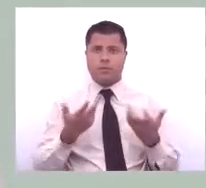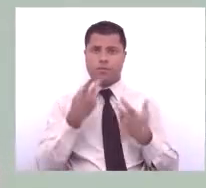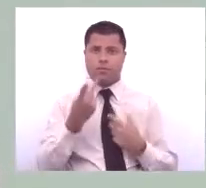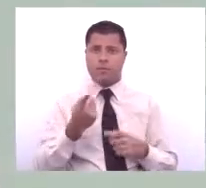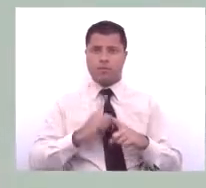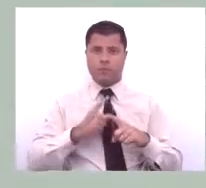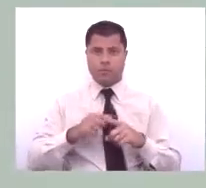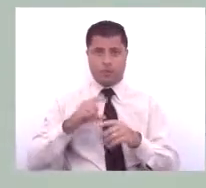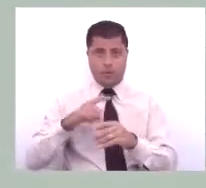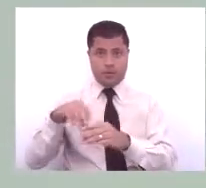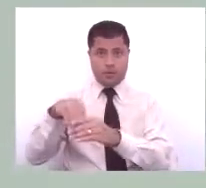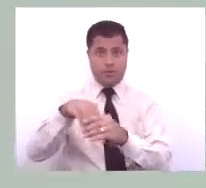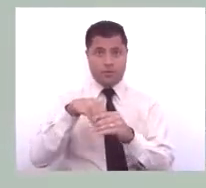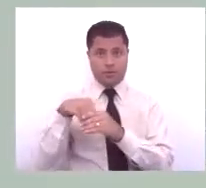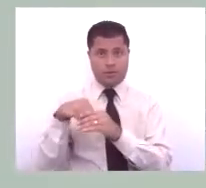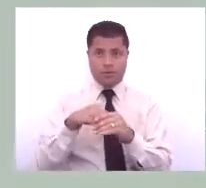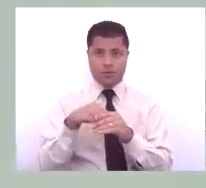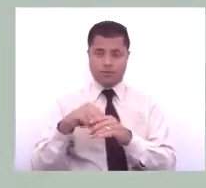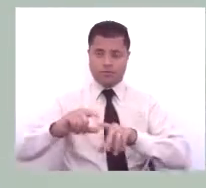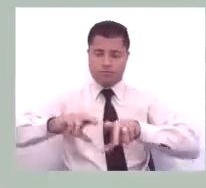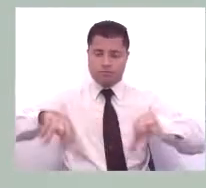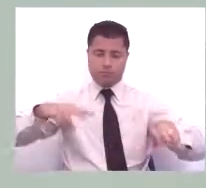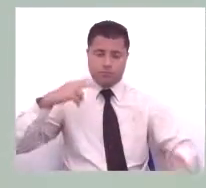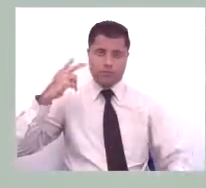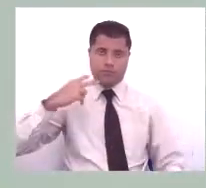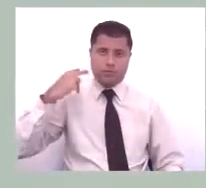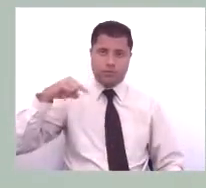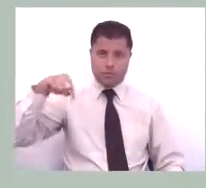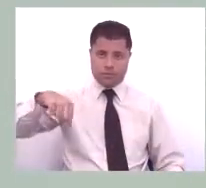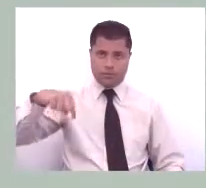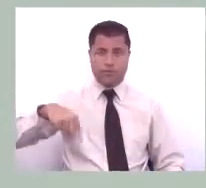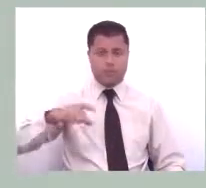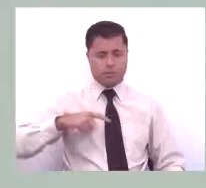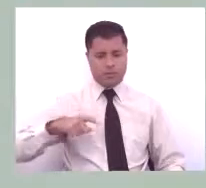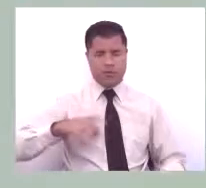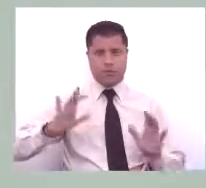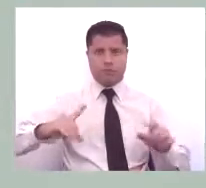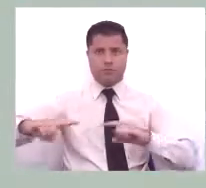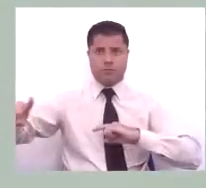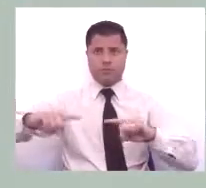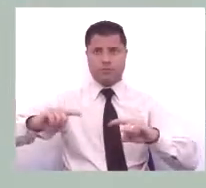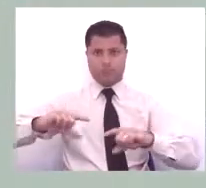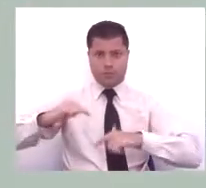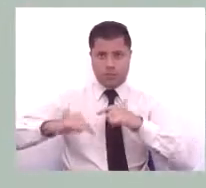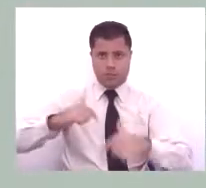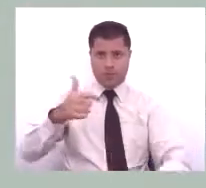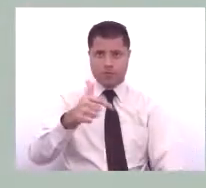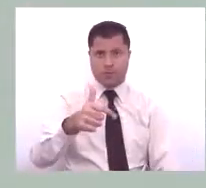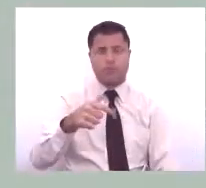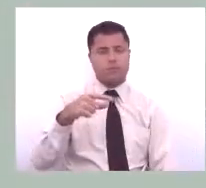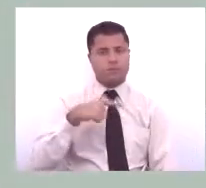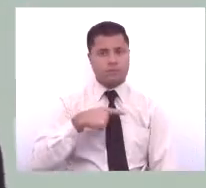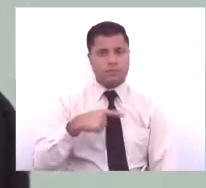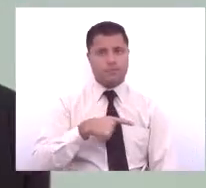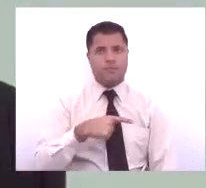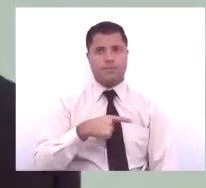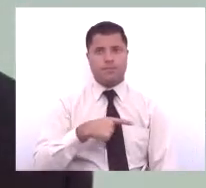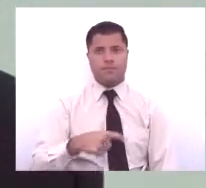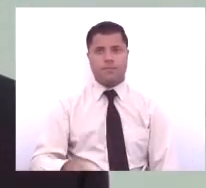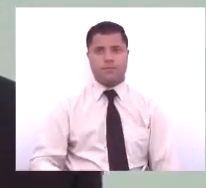dos diversos parlamentares que têm mandatos nesta casa e que têm trabalho. E nós vimos